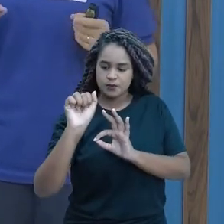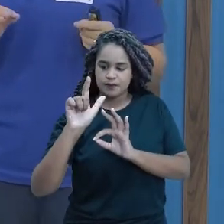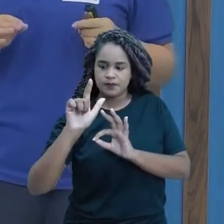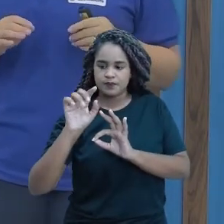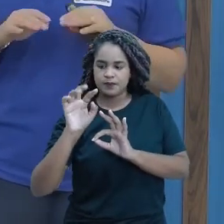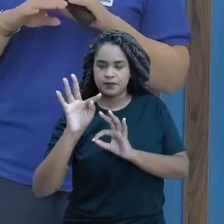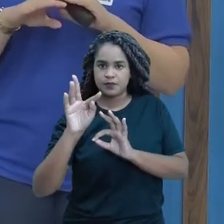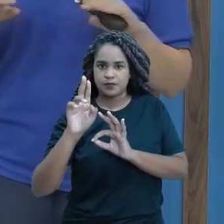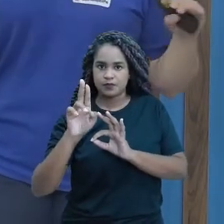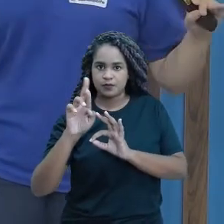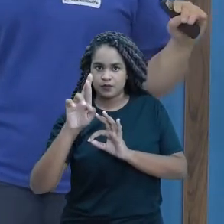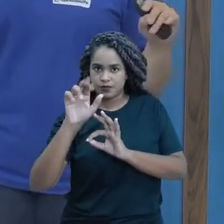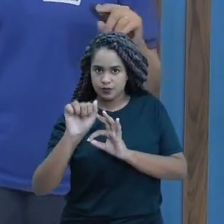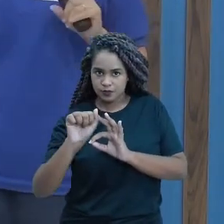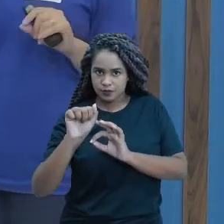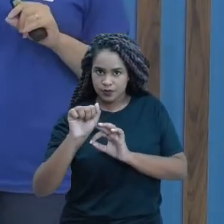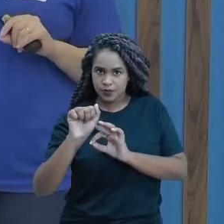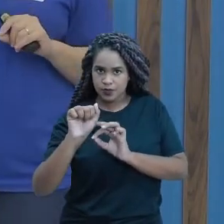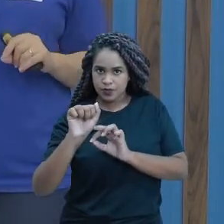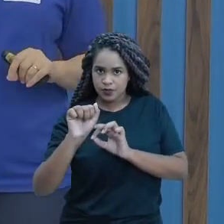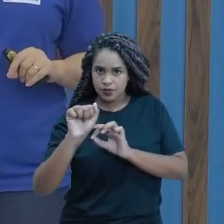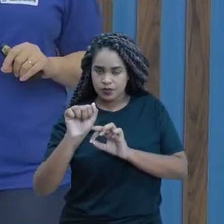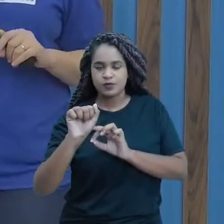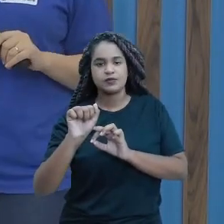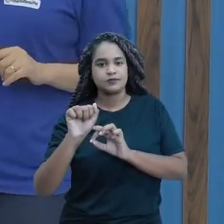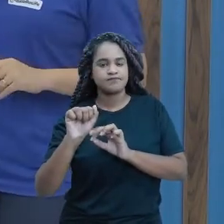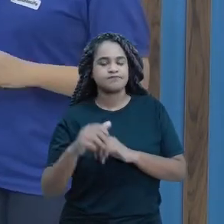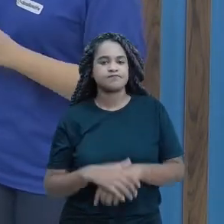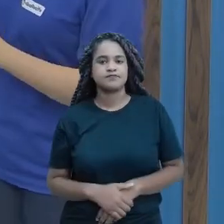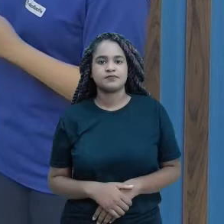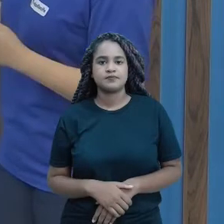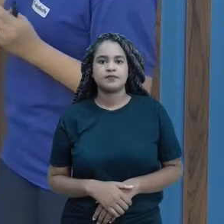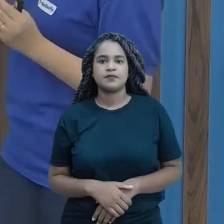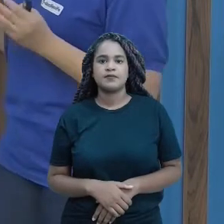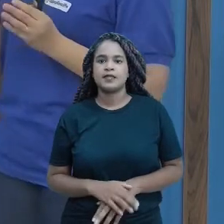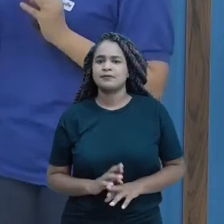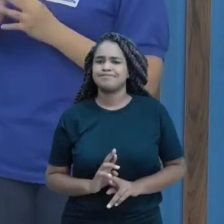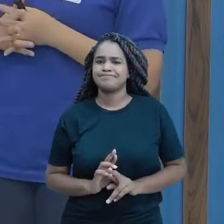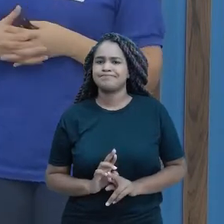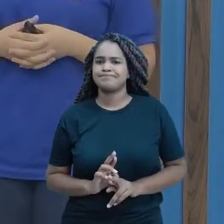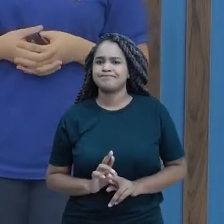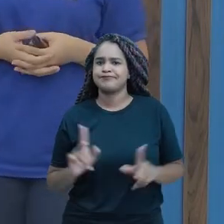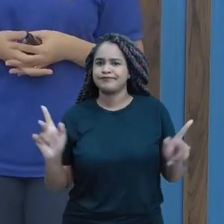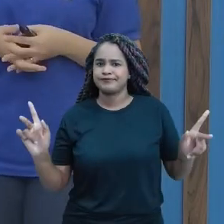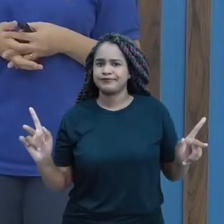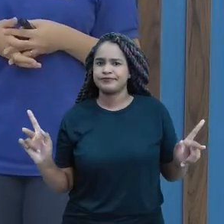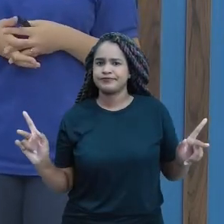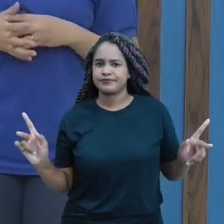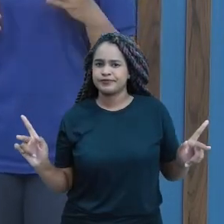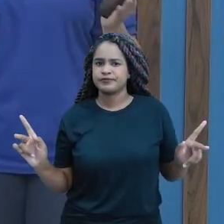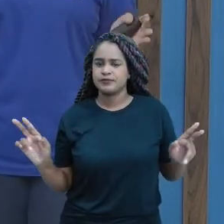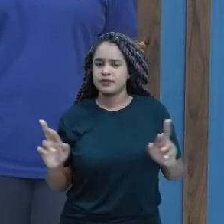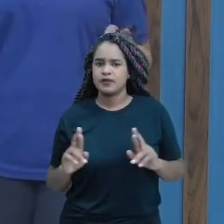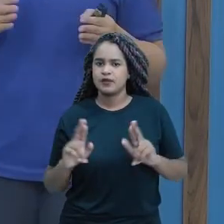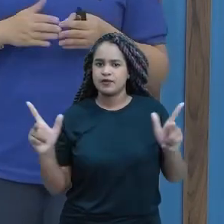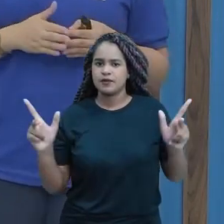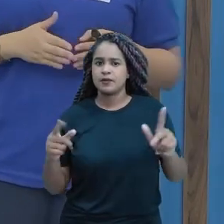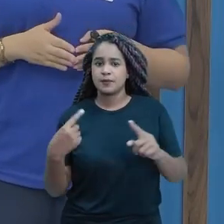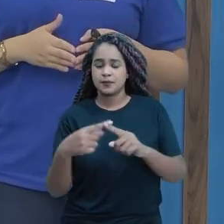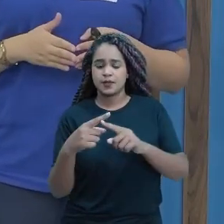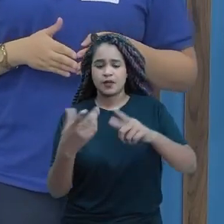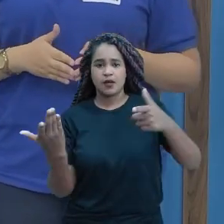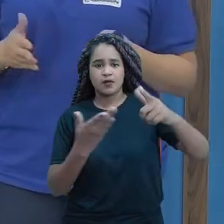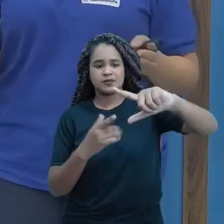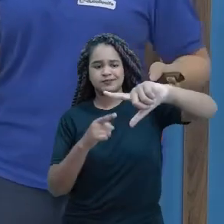ser a distância da nossa base até o ponto mais alto, ela já não vai coincidir mais com os catetos, né? Os catetos estão